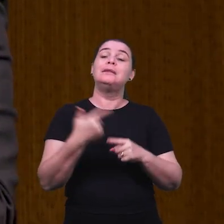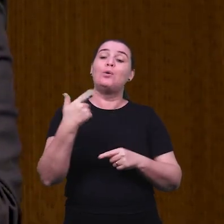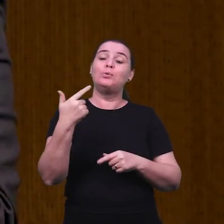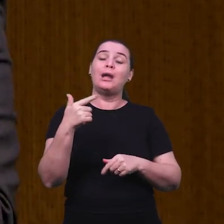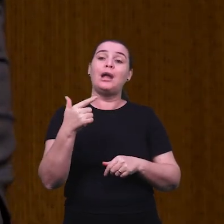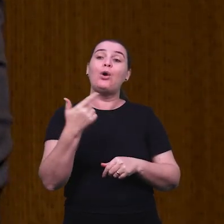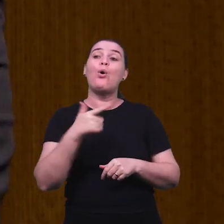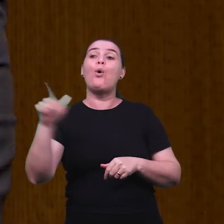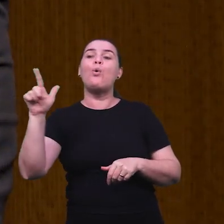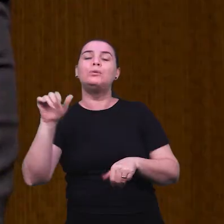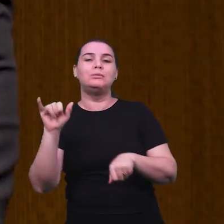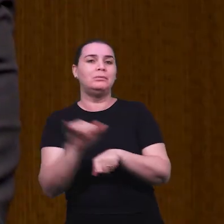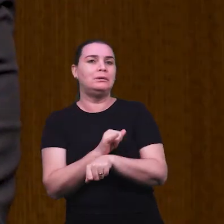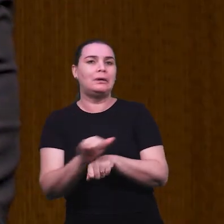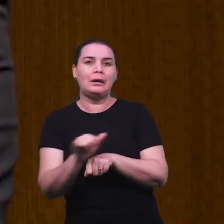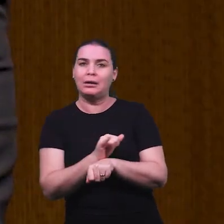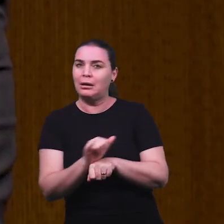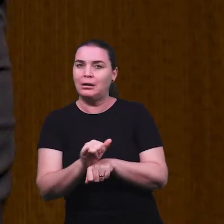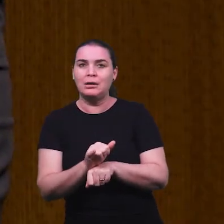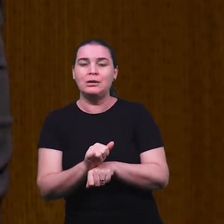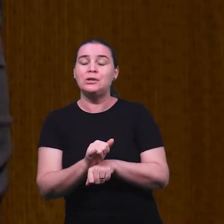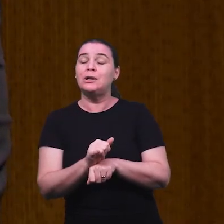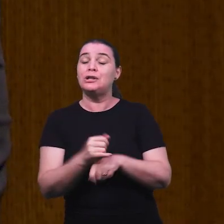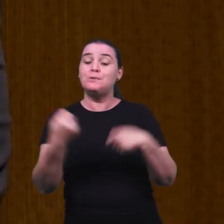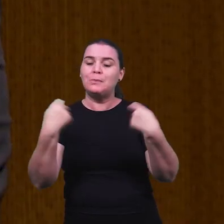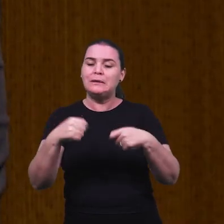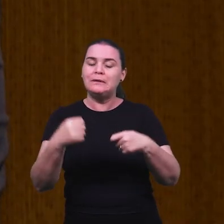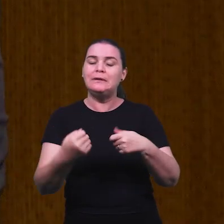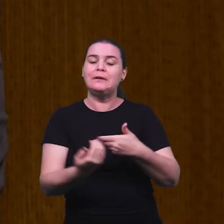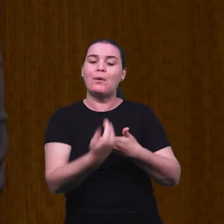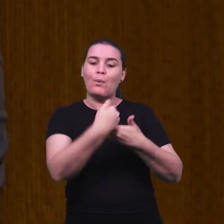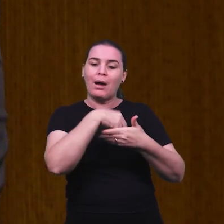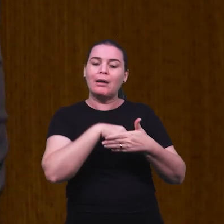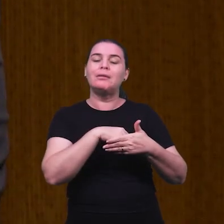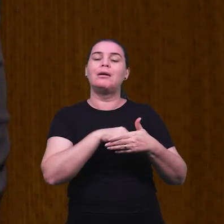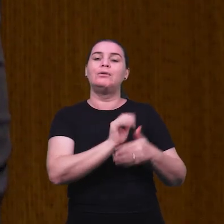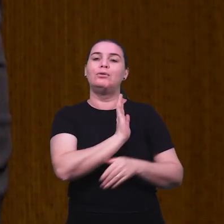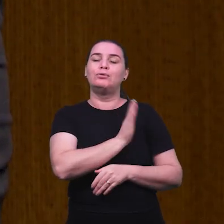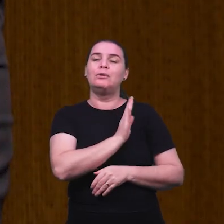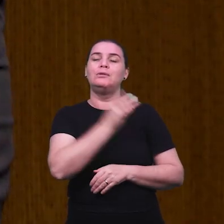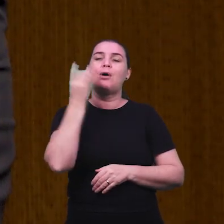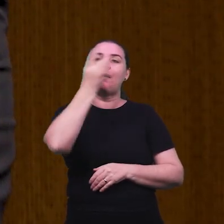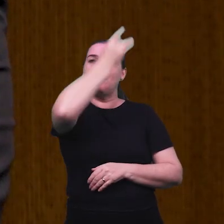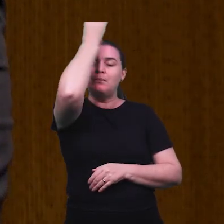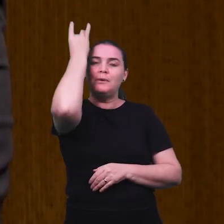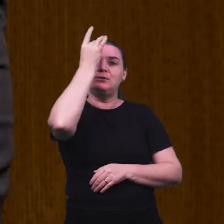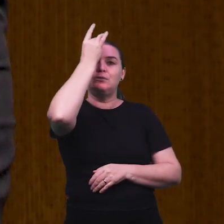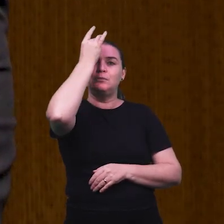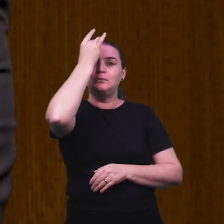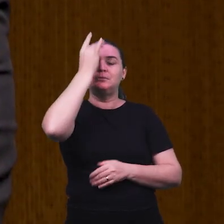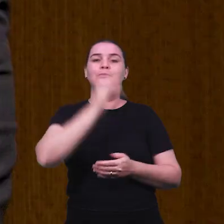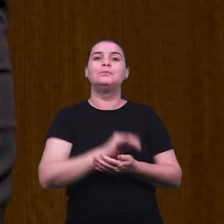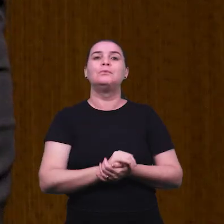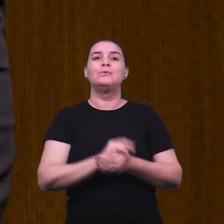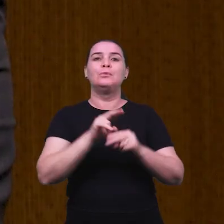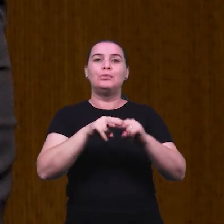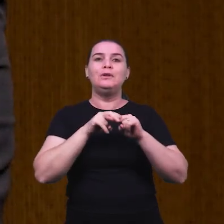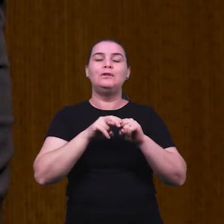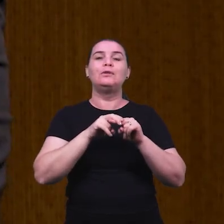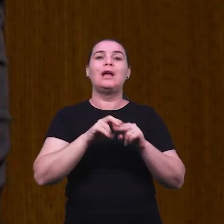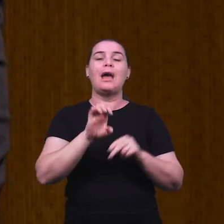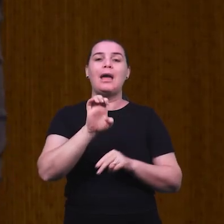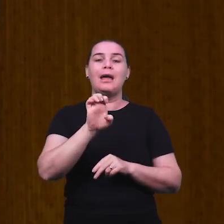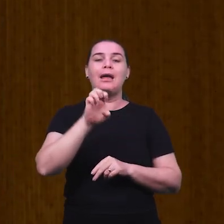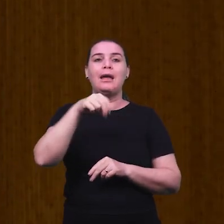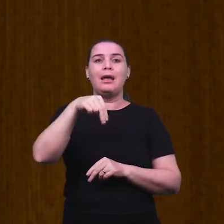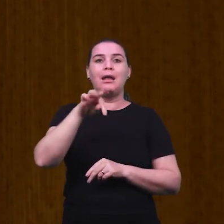na nossa vida a bênção do Espírito Santo e a comunhão, que é o que faz com que a entropia espiritual não haja e nós